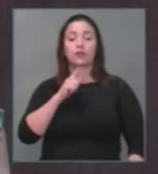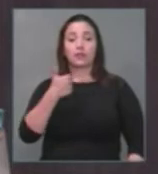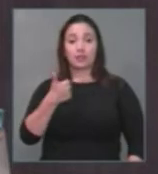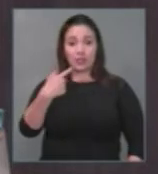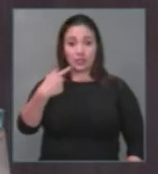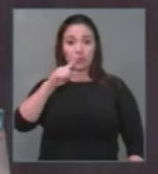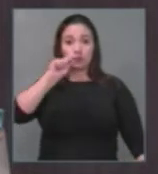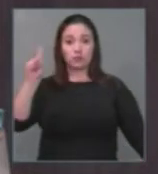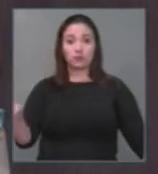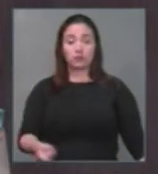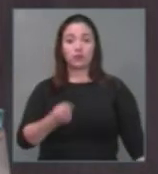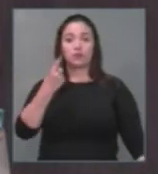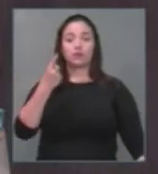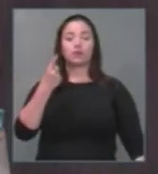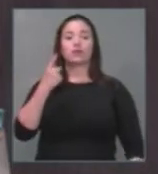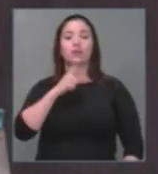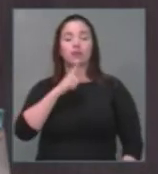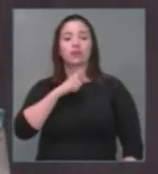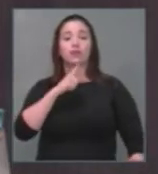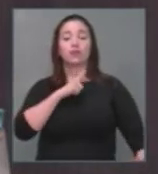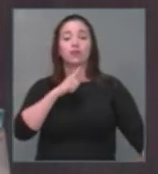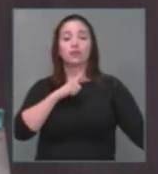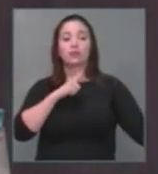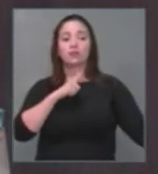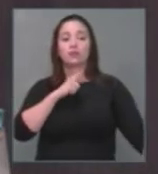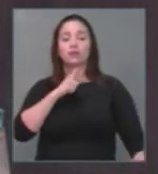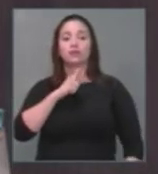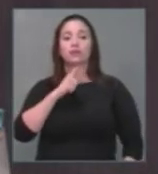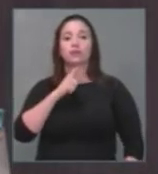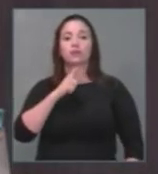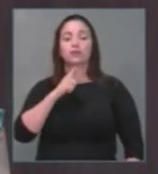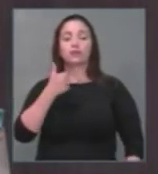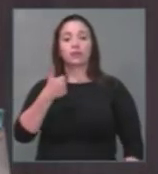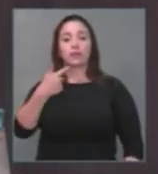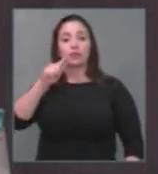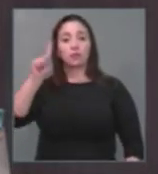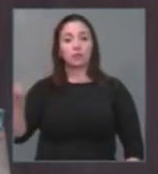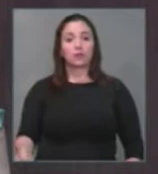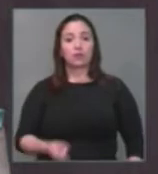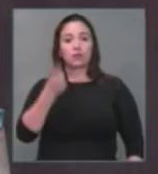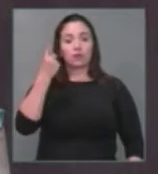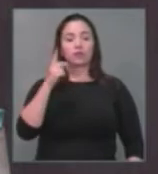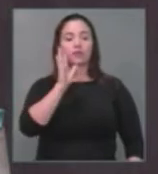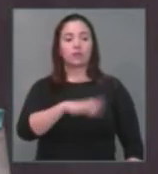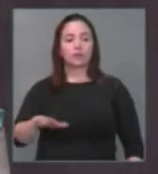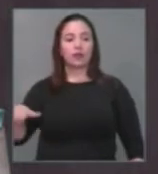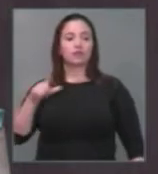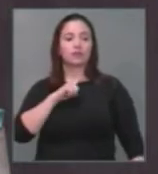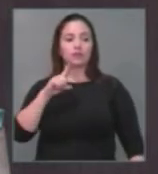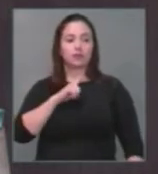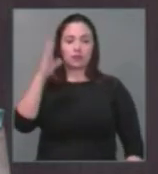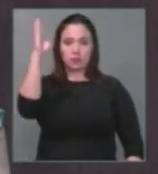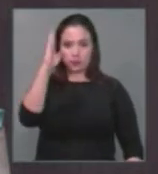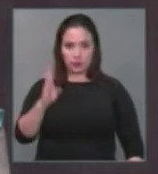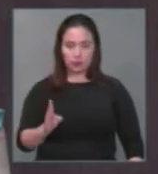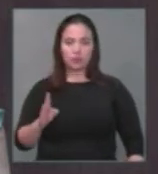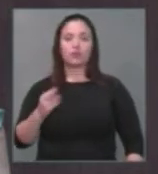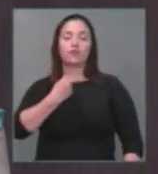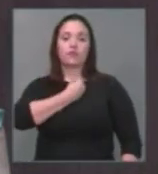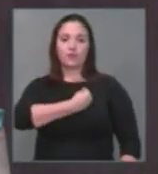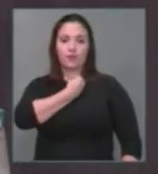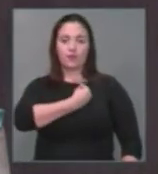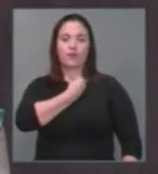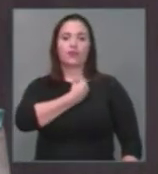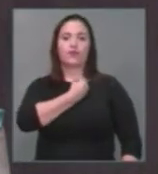no Brasil hoje vivem nesta condição. 17 milhões de crianças no Brasil vivem em condição